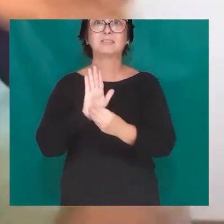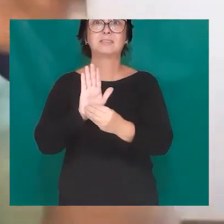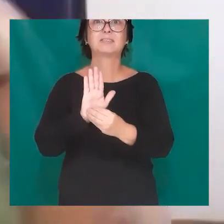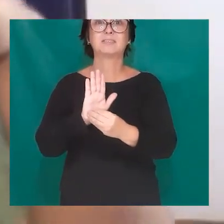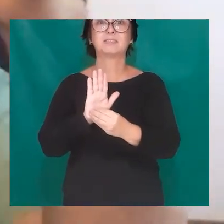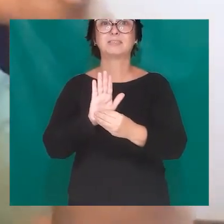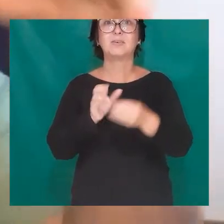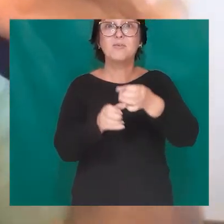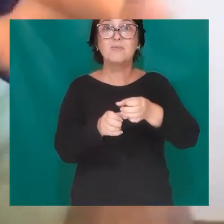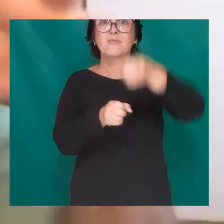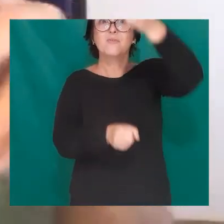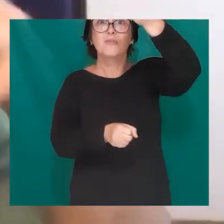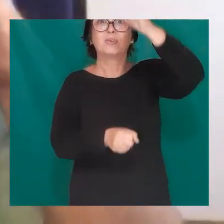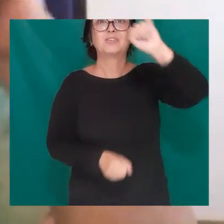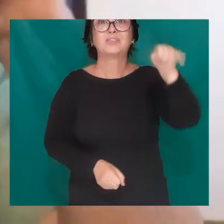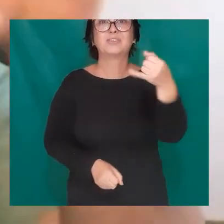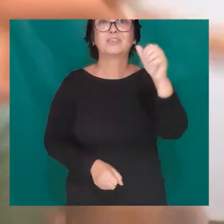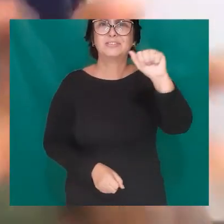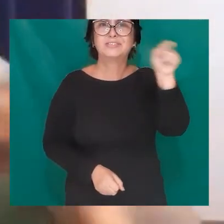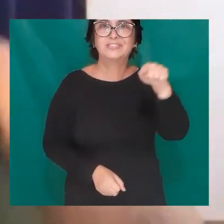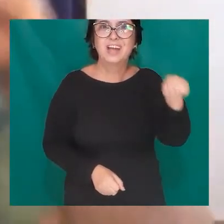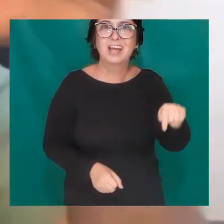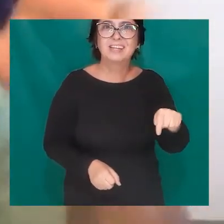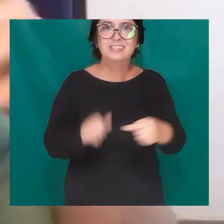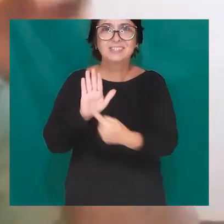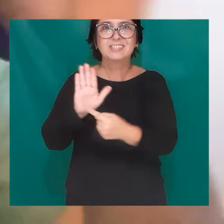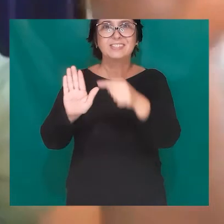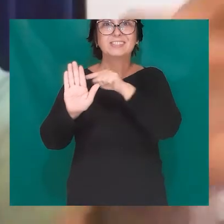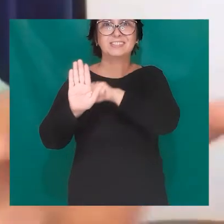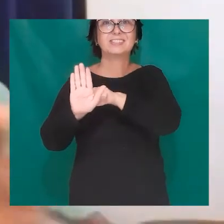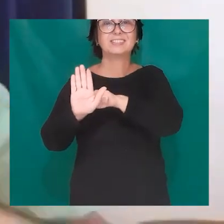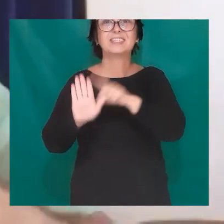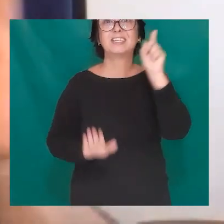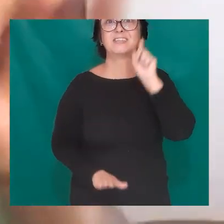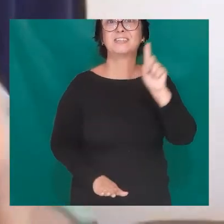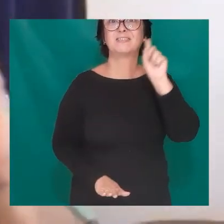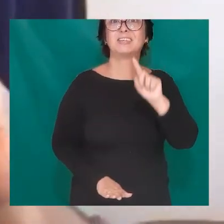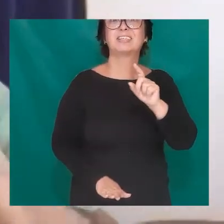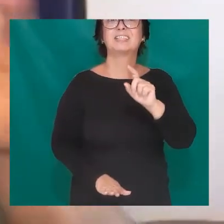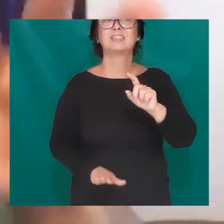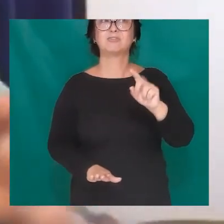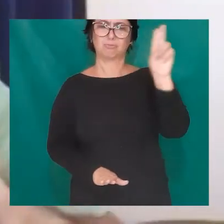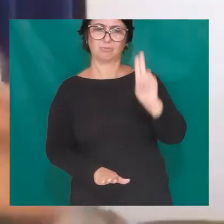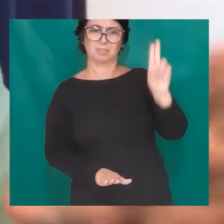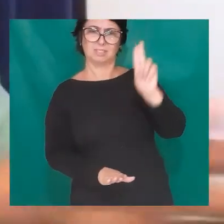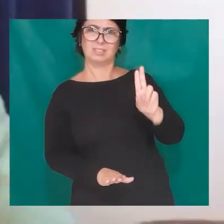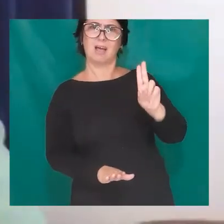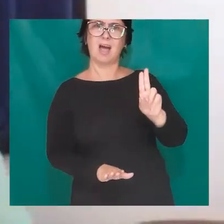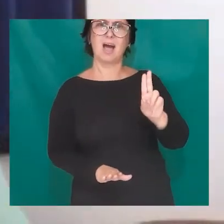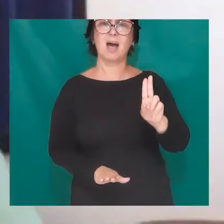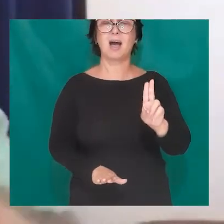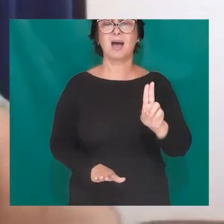o guarda-chuva do jazz, né? Que os americanos souberam muito bem separar cada um dos subgêneros,